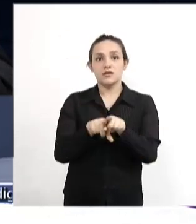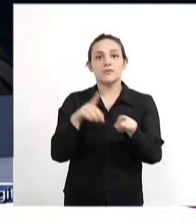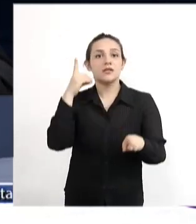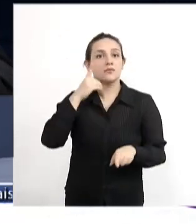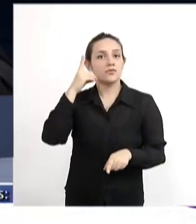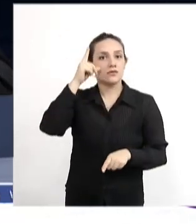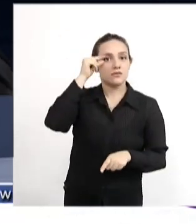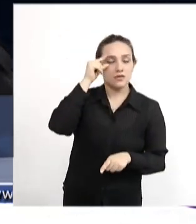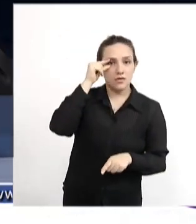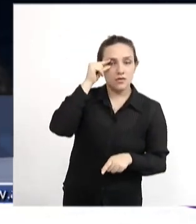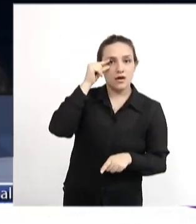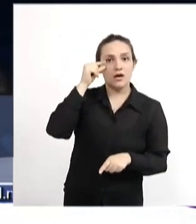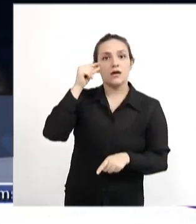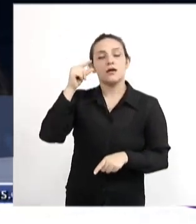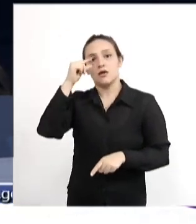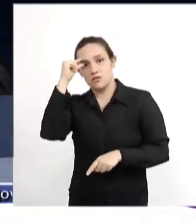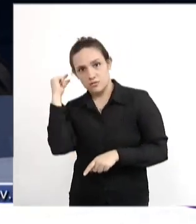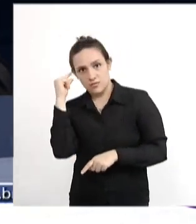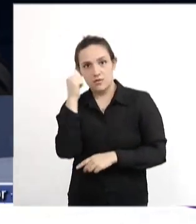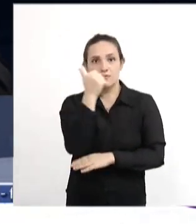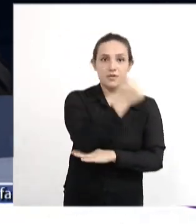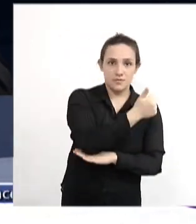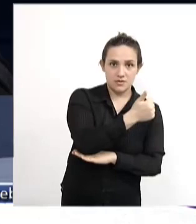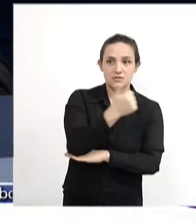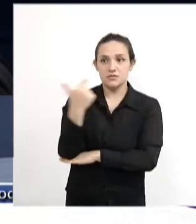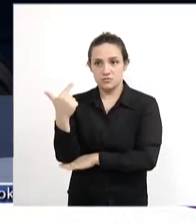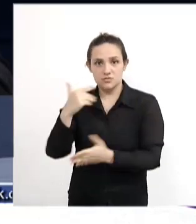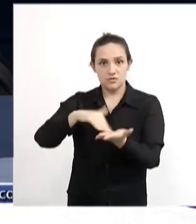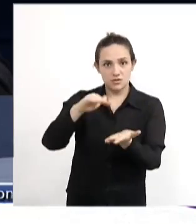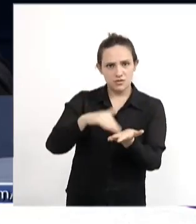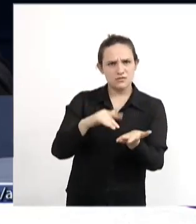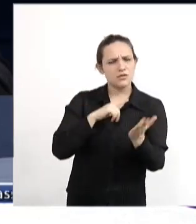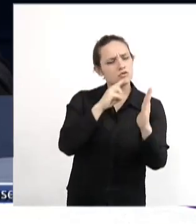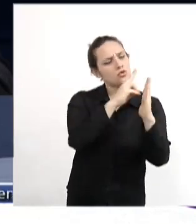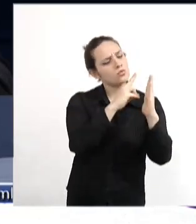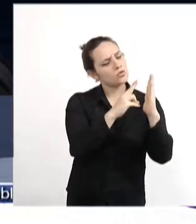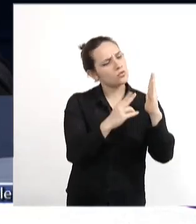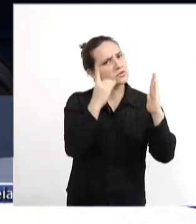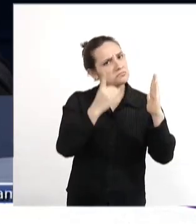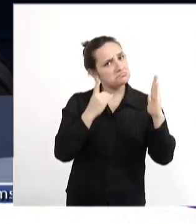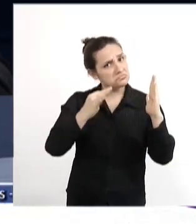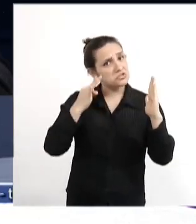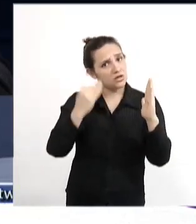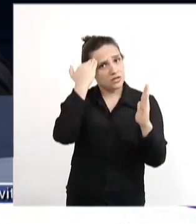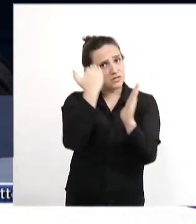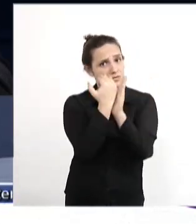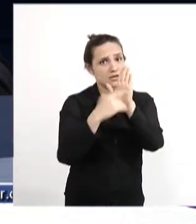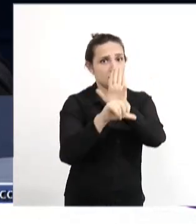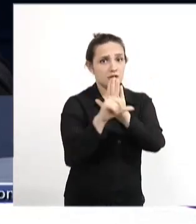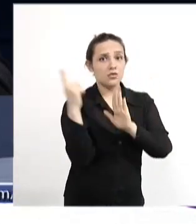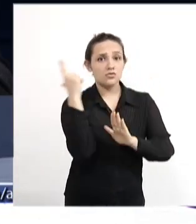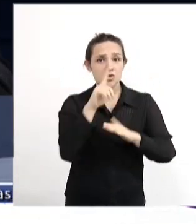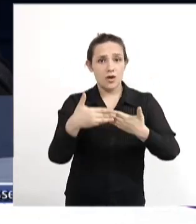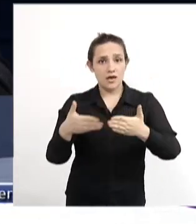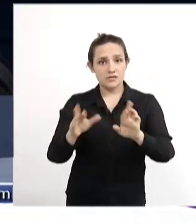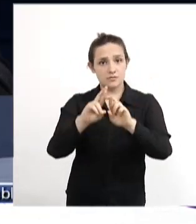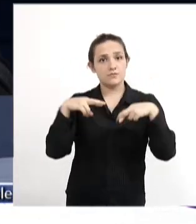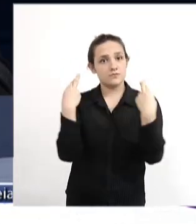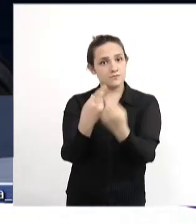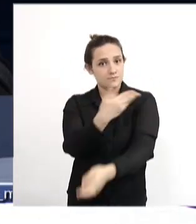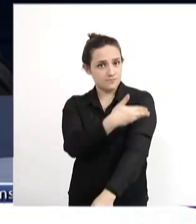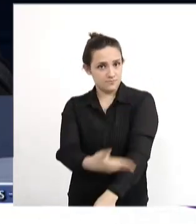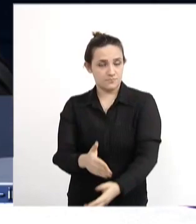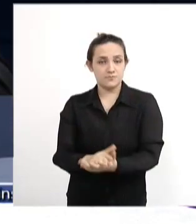Claro e Herculano Borges, primeiro e segundo secretários, verificada a lista de presença e constatada a existência de número legal, foi aberta a sessão